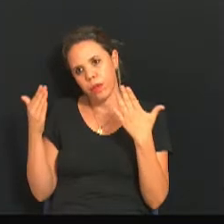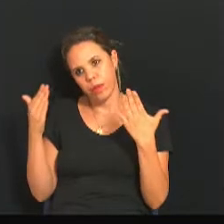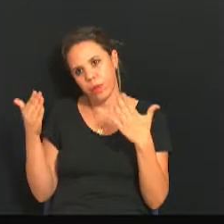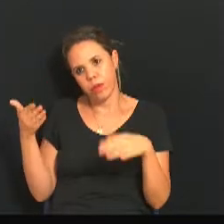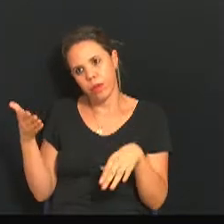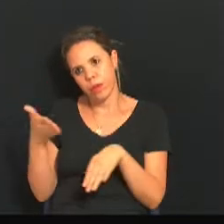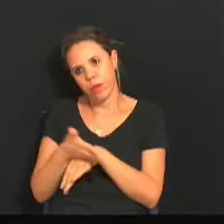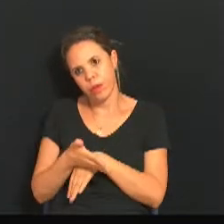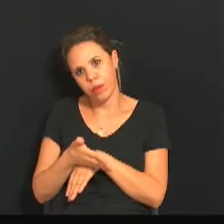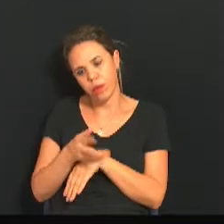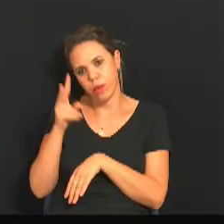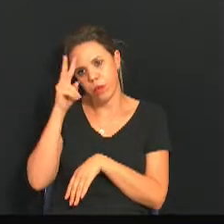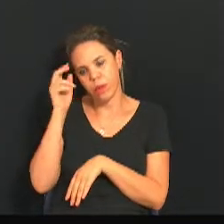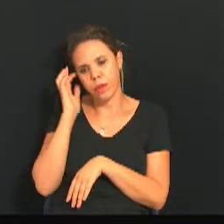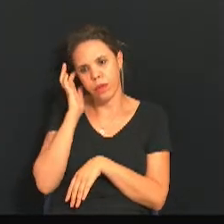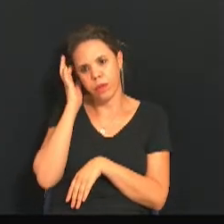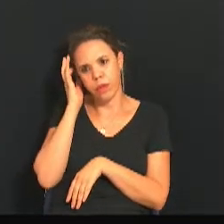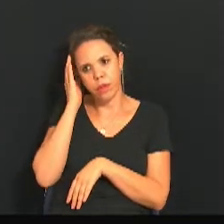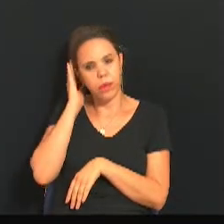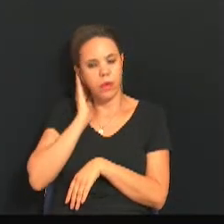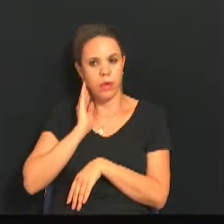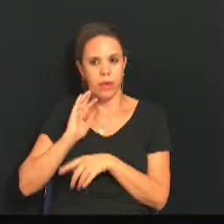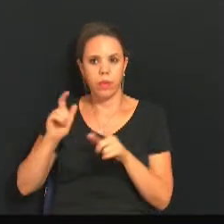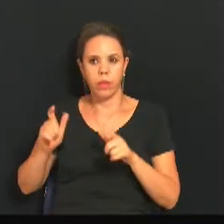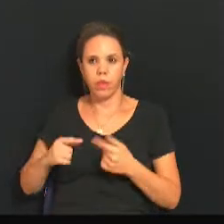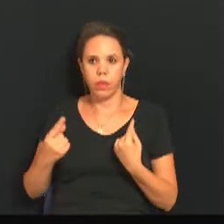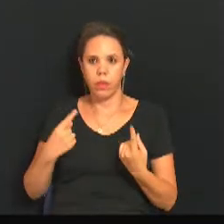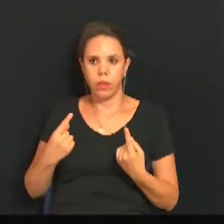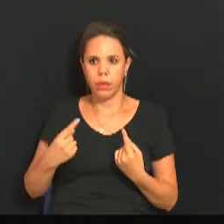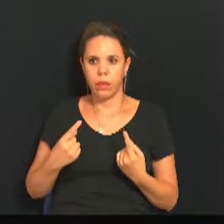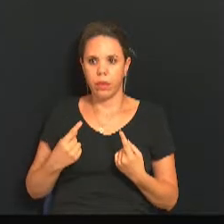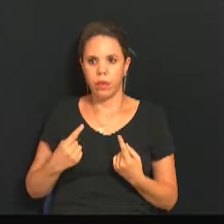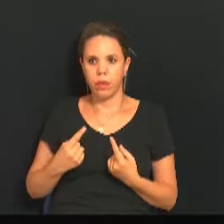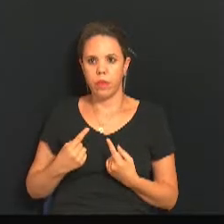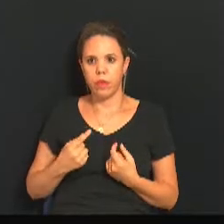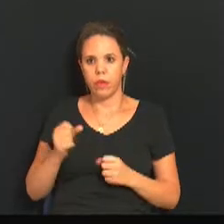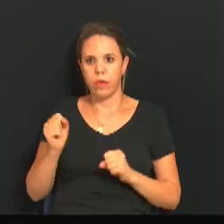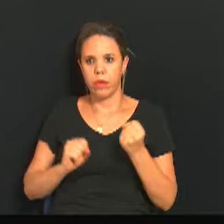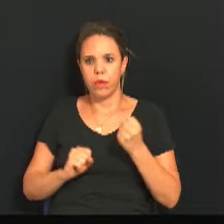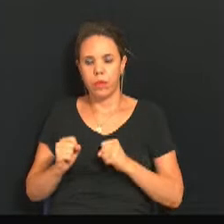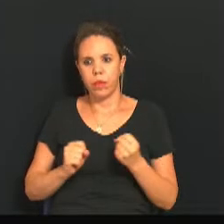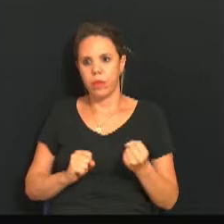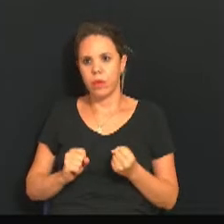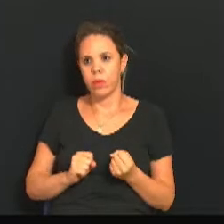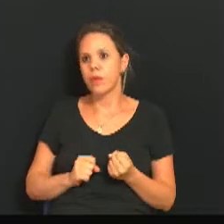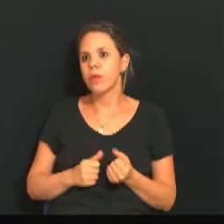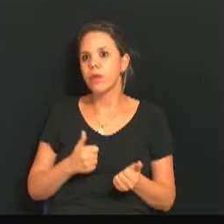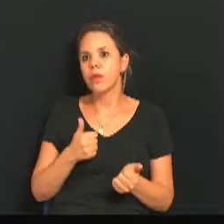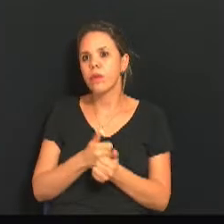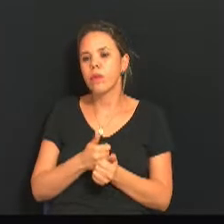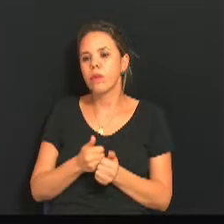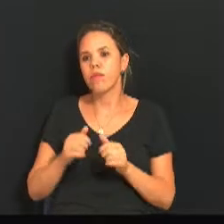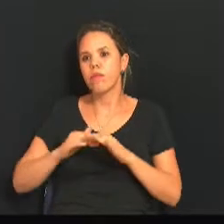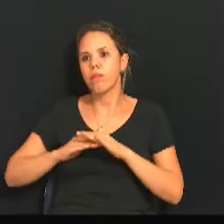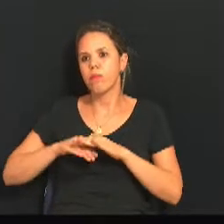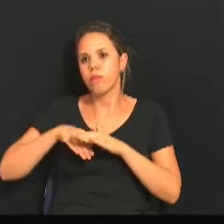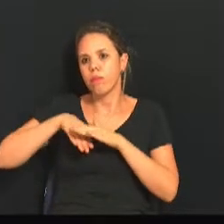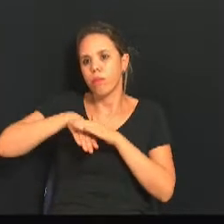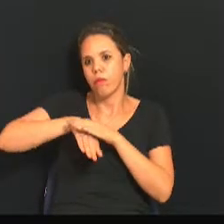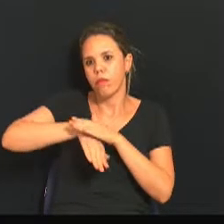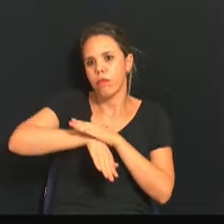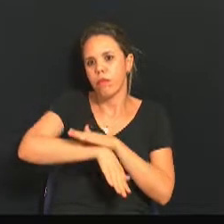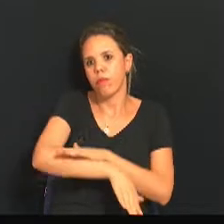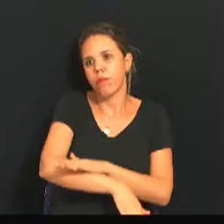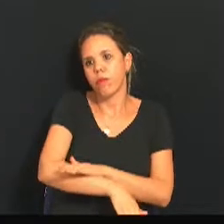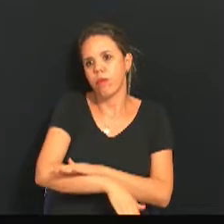levar que a área da Cidade era é uma área e aqui é mais baixa então